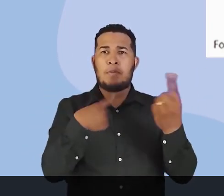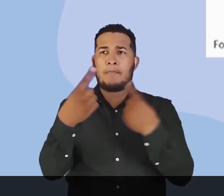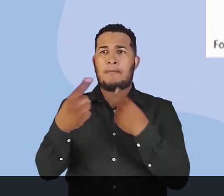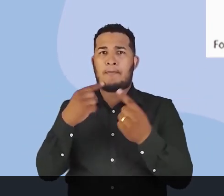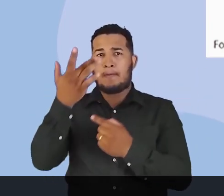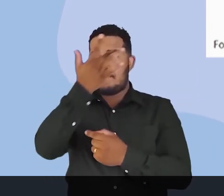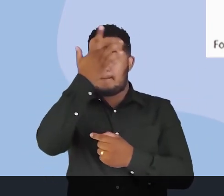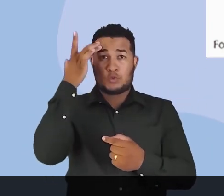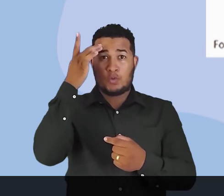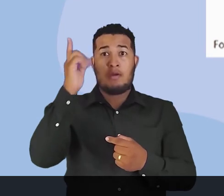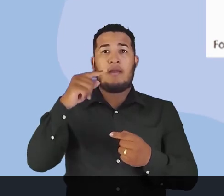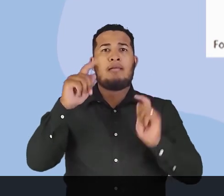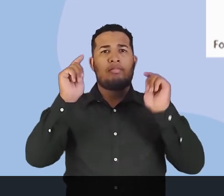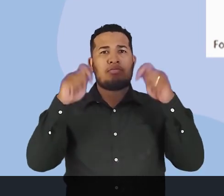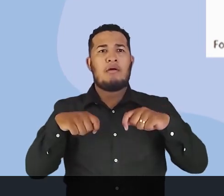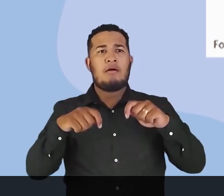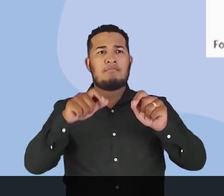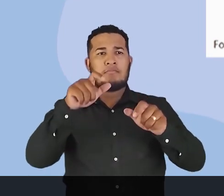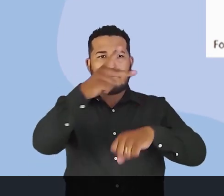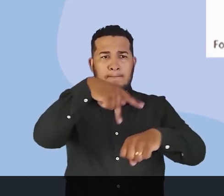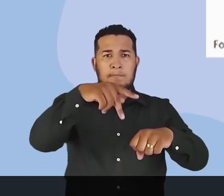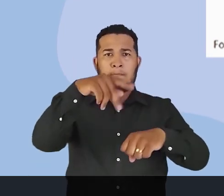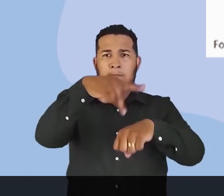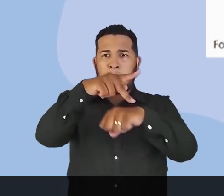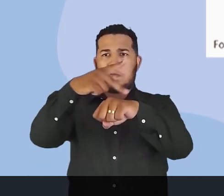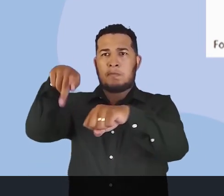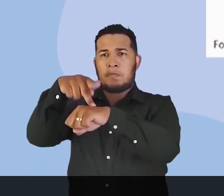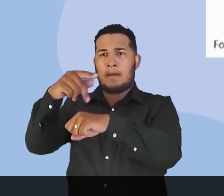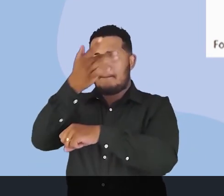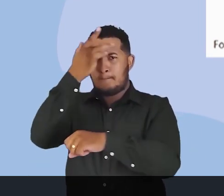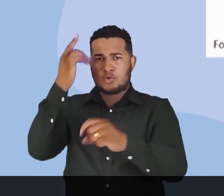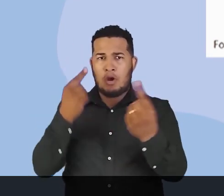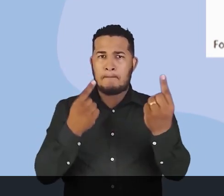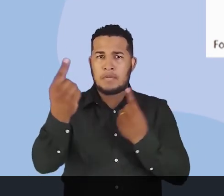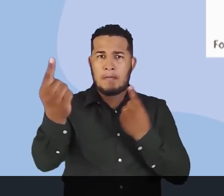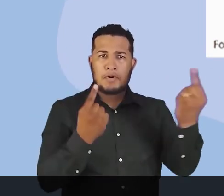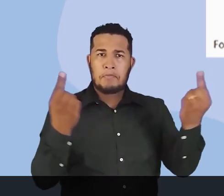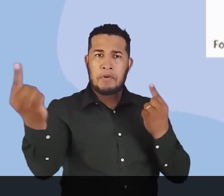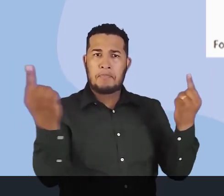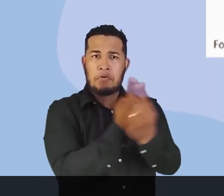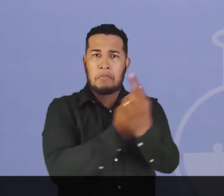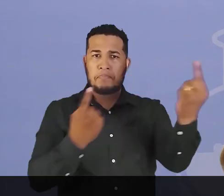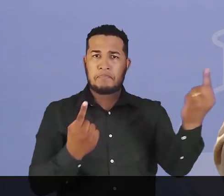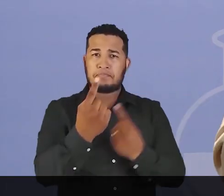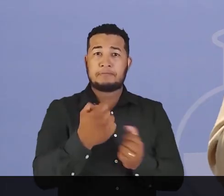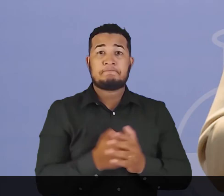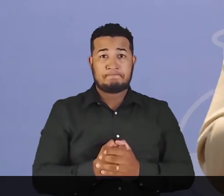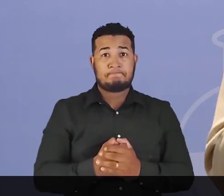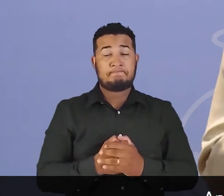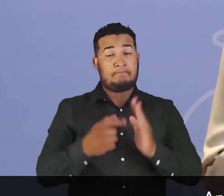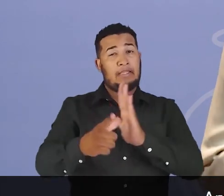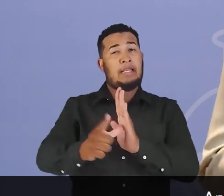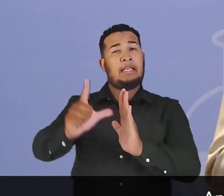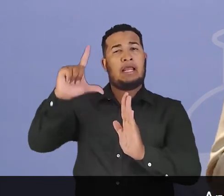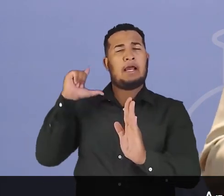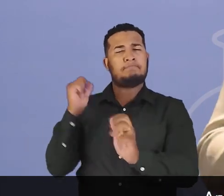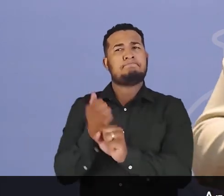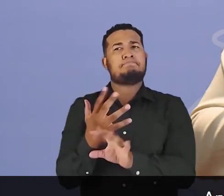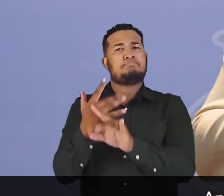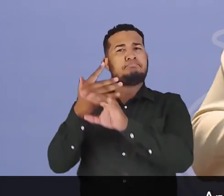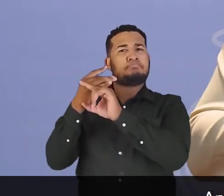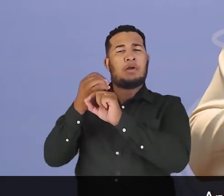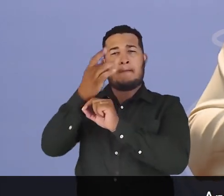de pessoas, que é a mobilidade das pessoas dentro do espaço. Pessoal, vem comigo, olha bem. Antigamente,